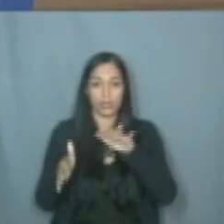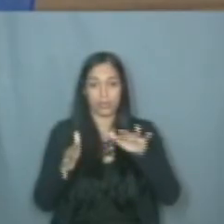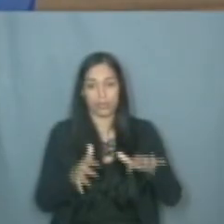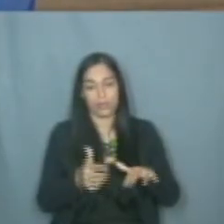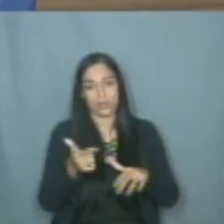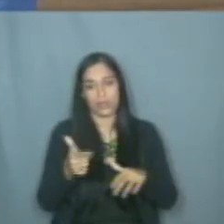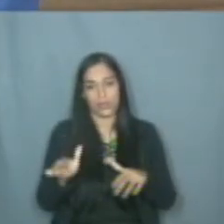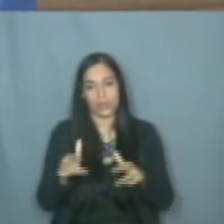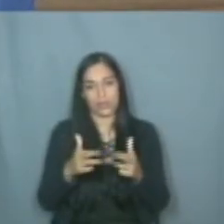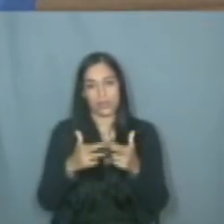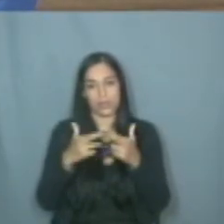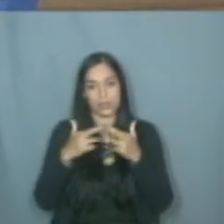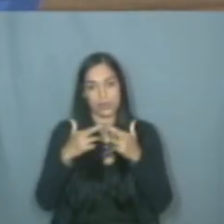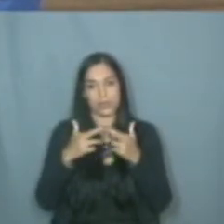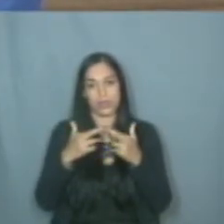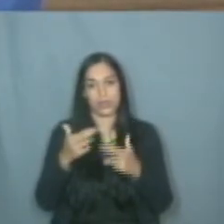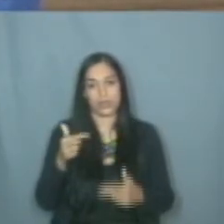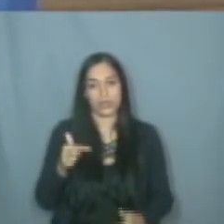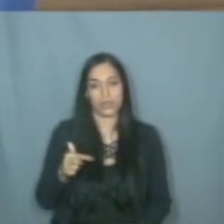requerimento,